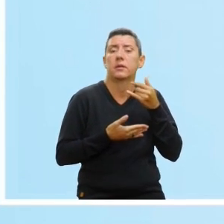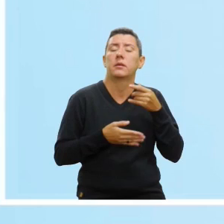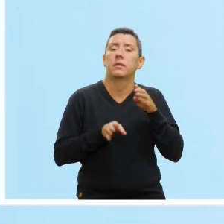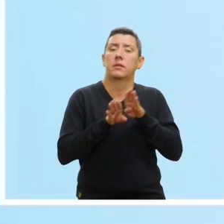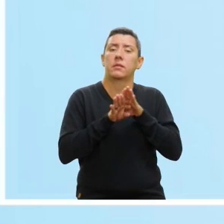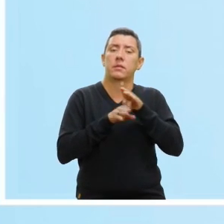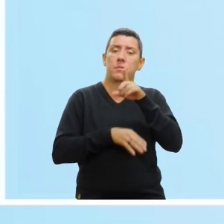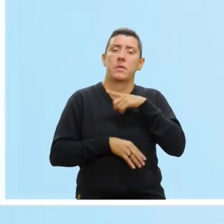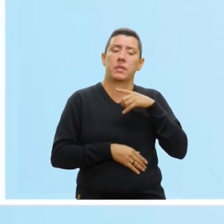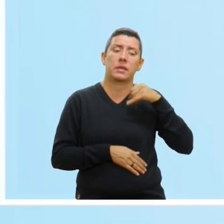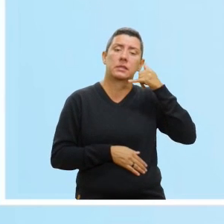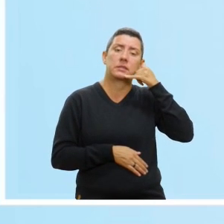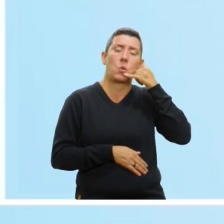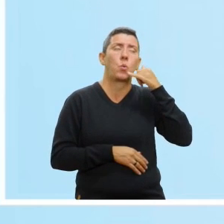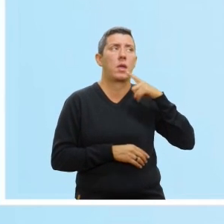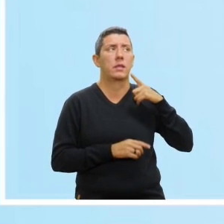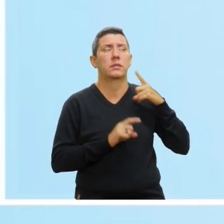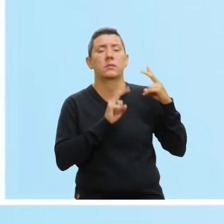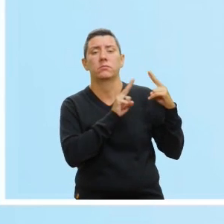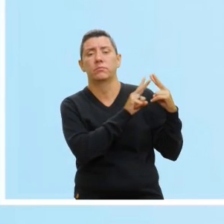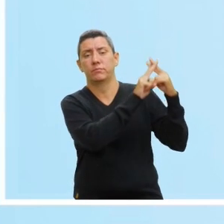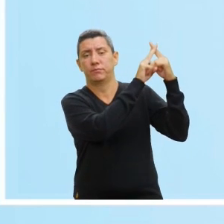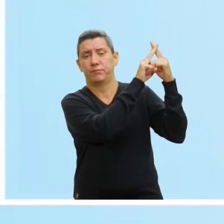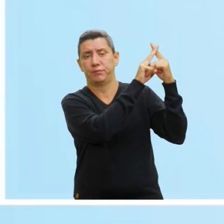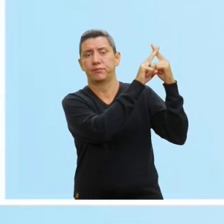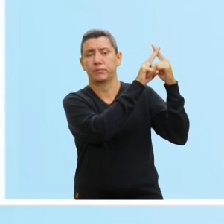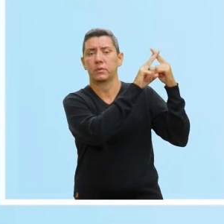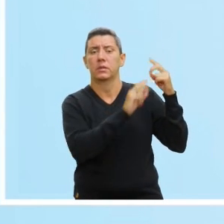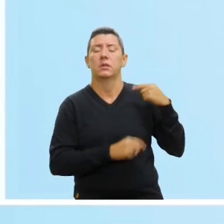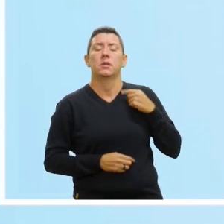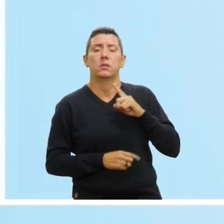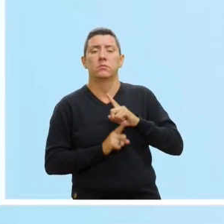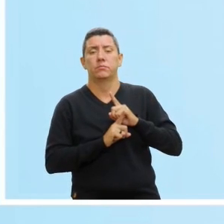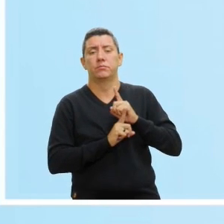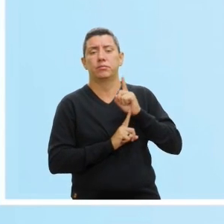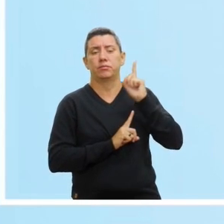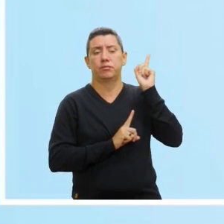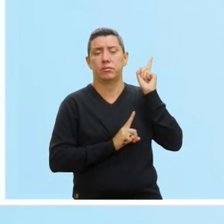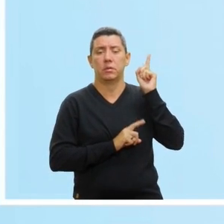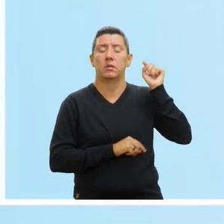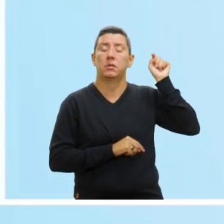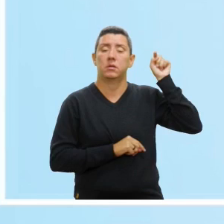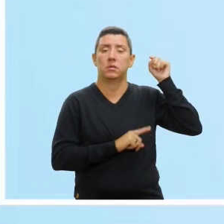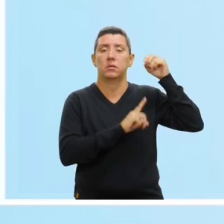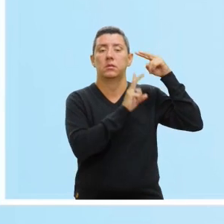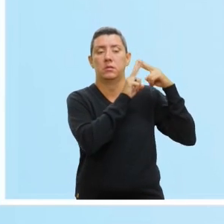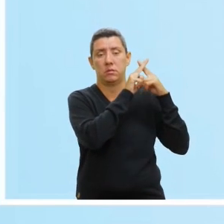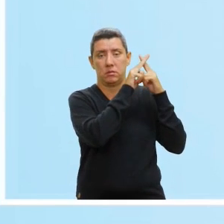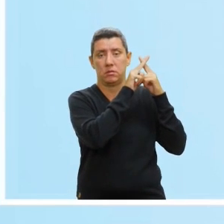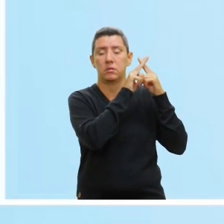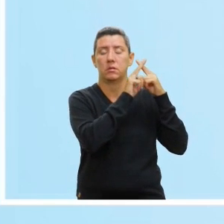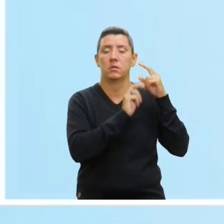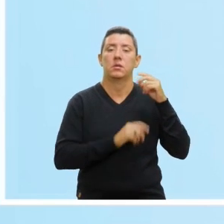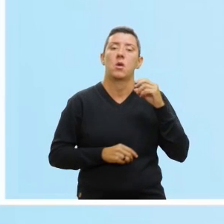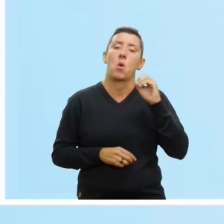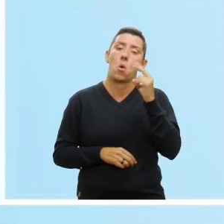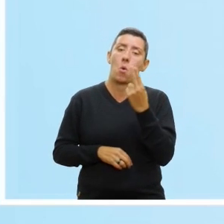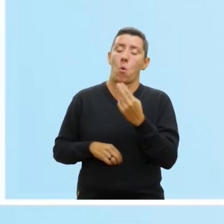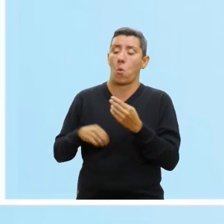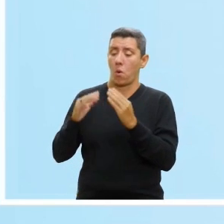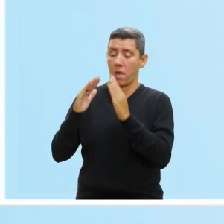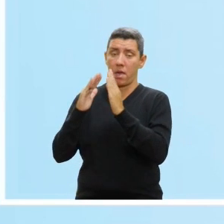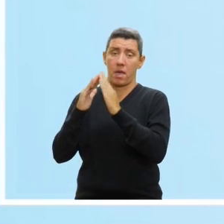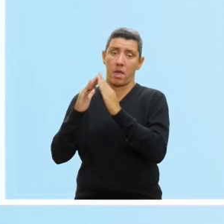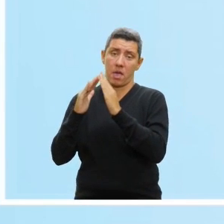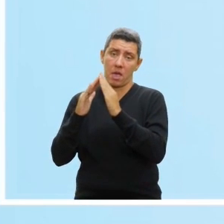está conectado a uma antena. Essa antena vai até um site da operadora, né? Ou o seu Wi-Fi em casa, você tem a